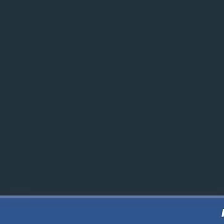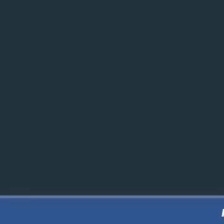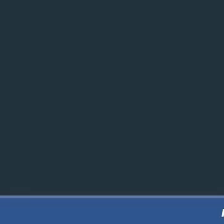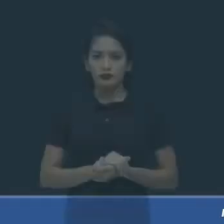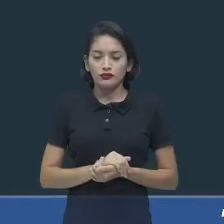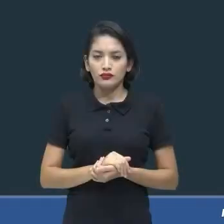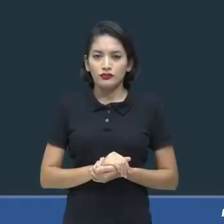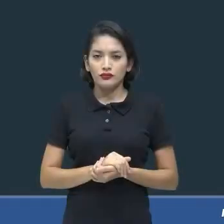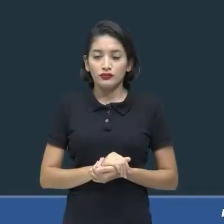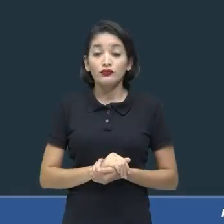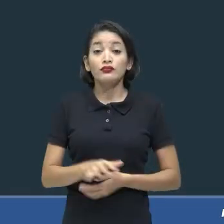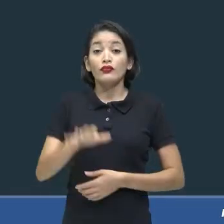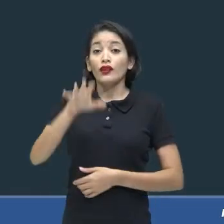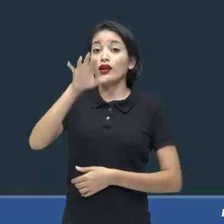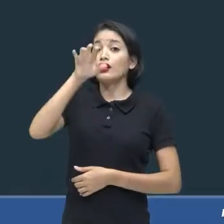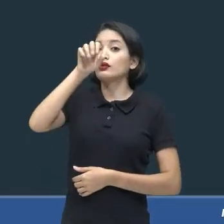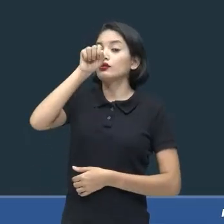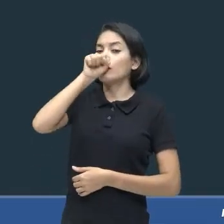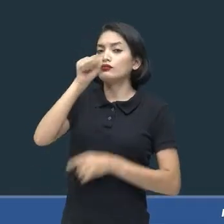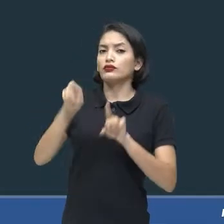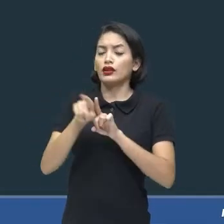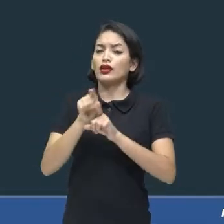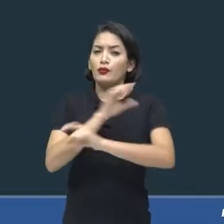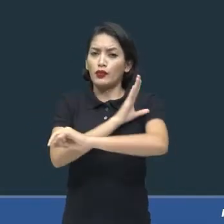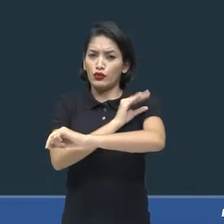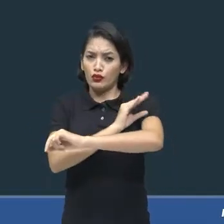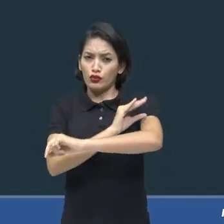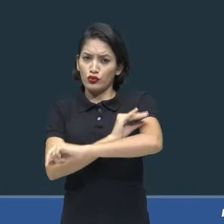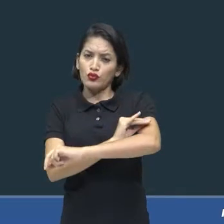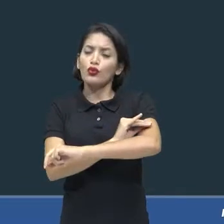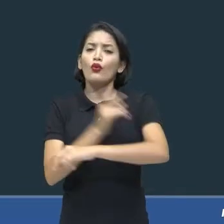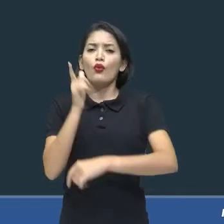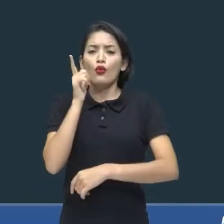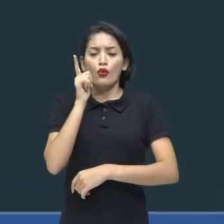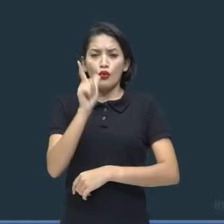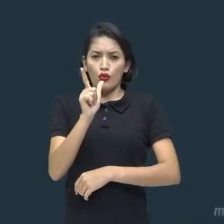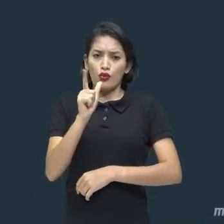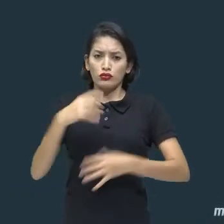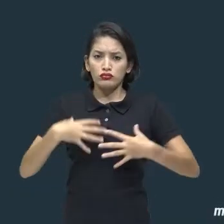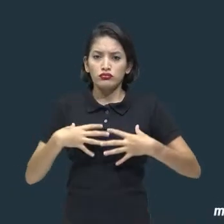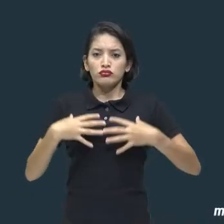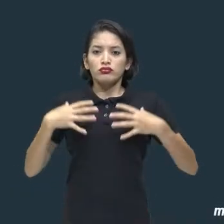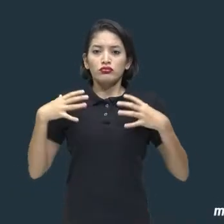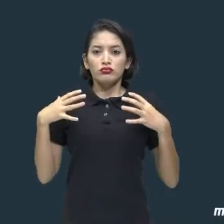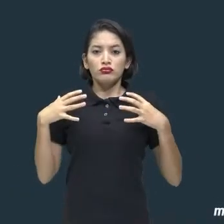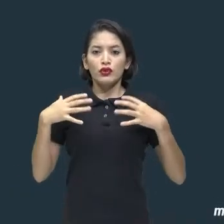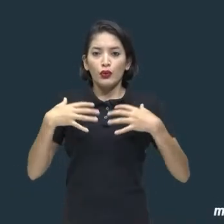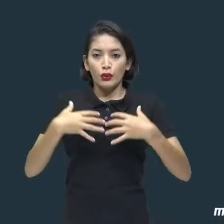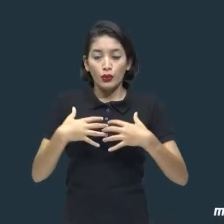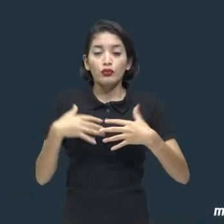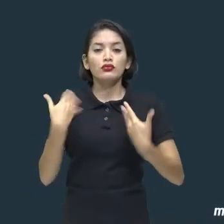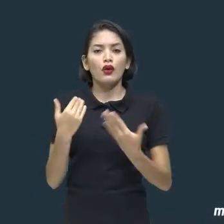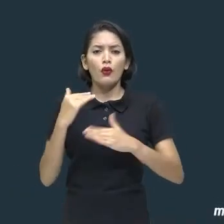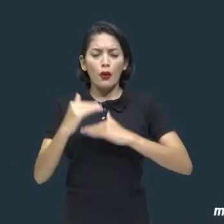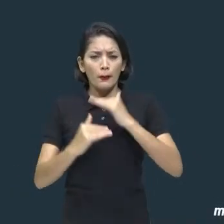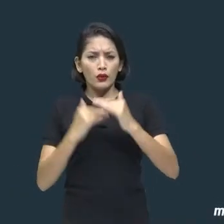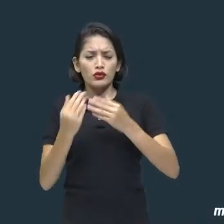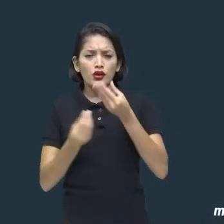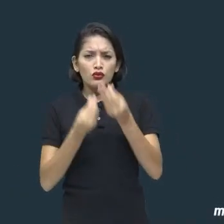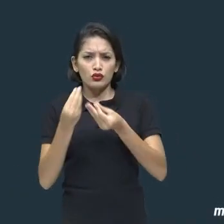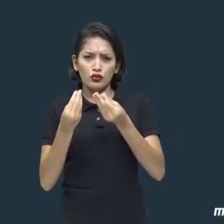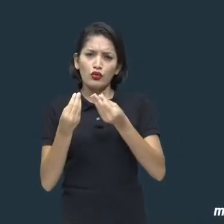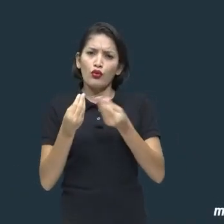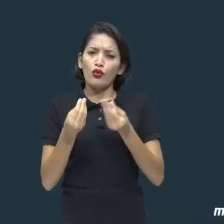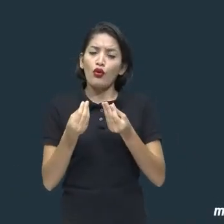Durante a inspiração, o diafragma e os músculos intercostais aumentam o volume do tórax. Este processo é acompanhado pela